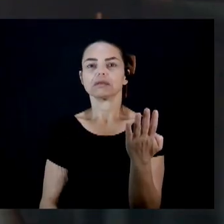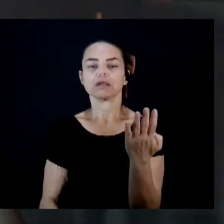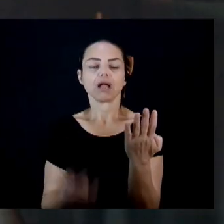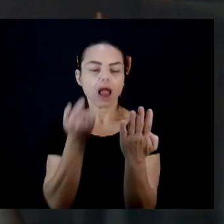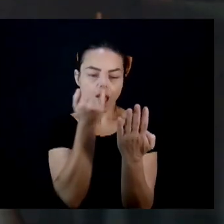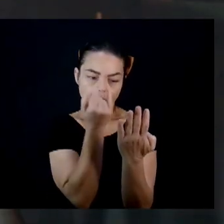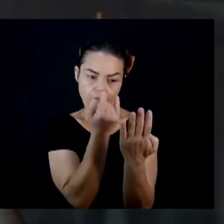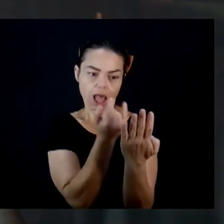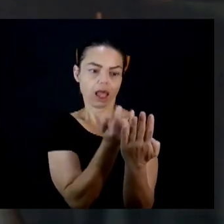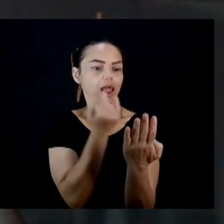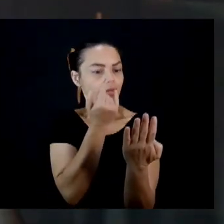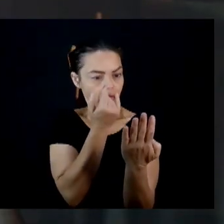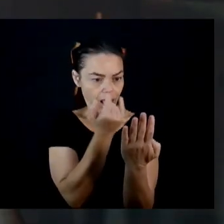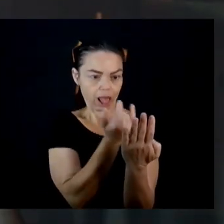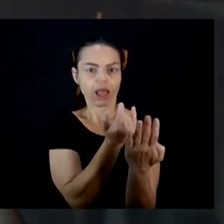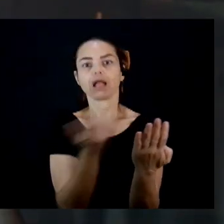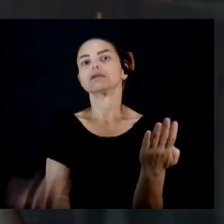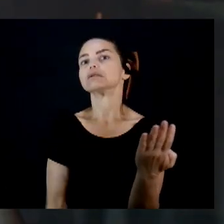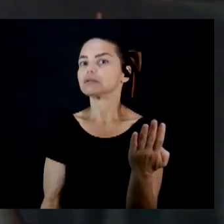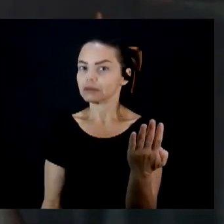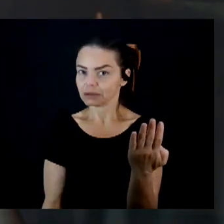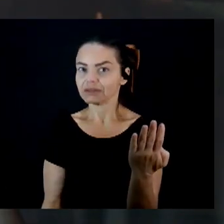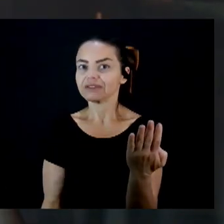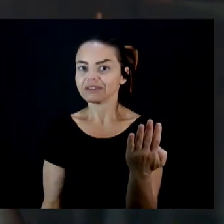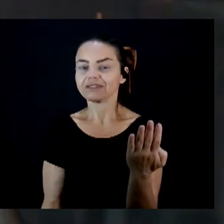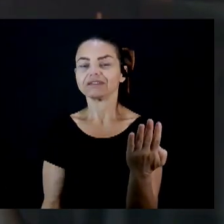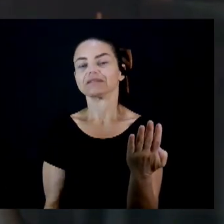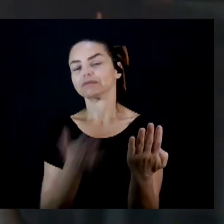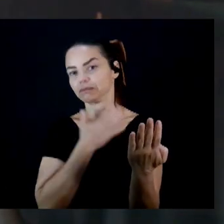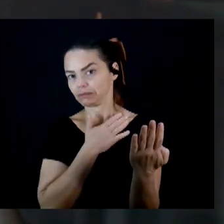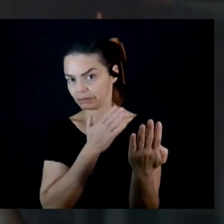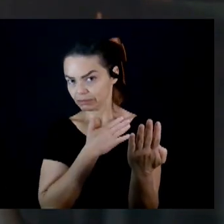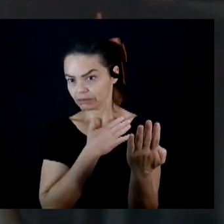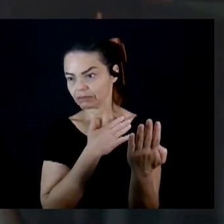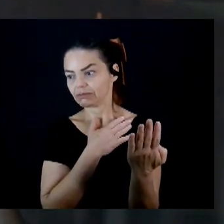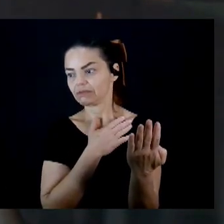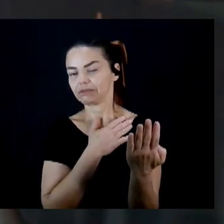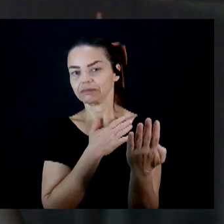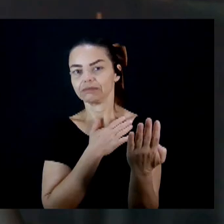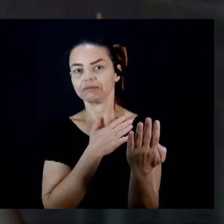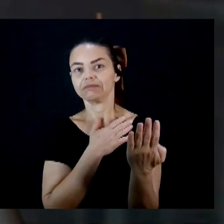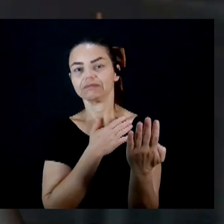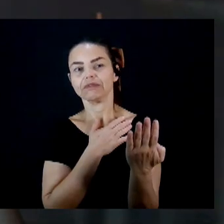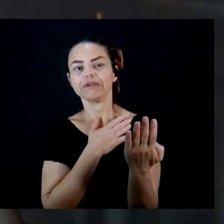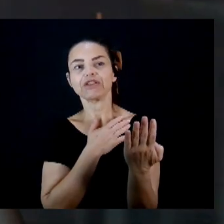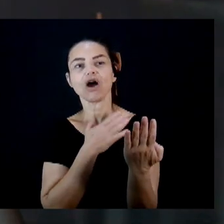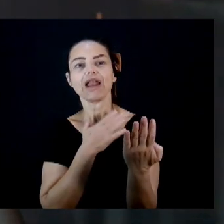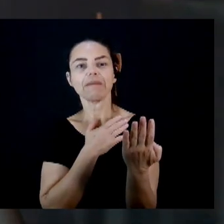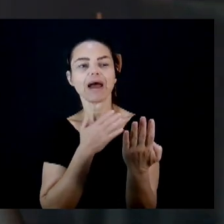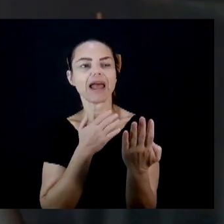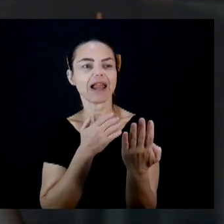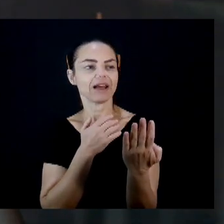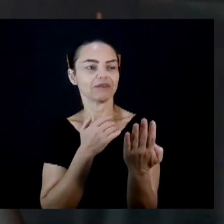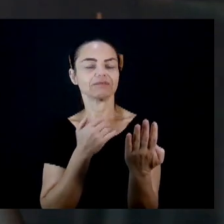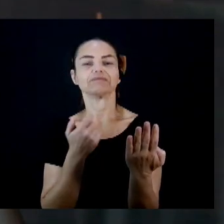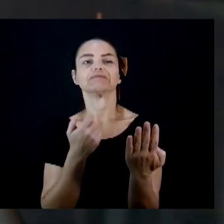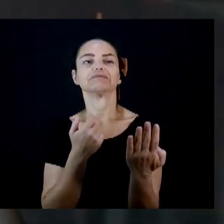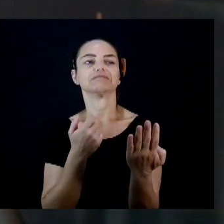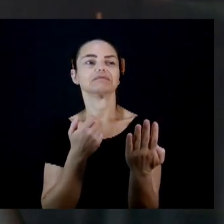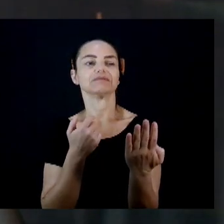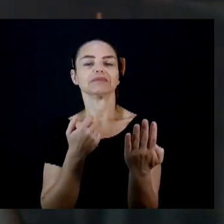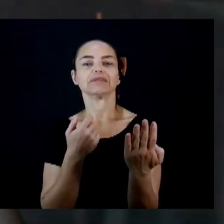mais que isso? Então, assim, a meu ver, o grande fator das redes é